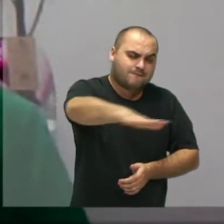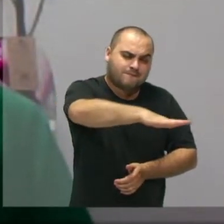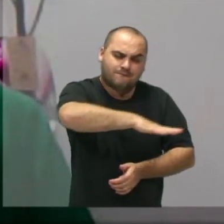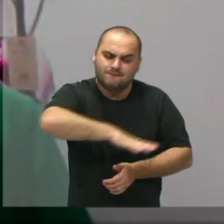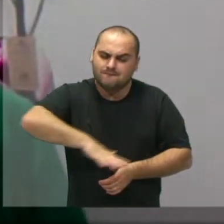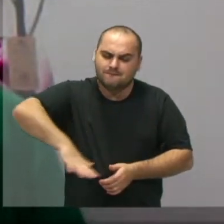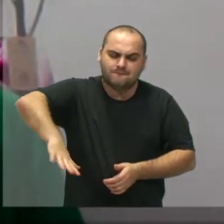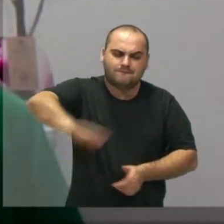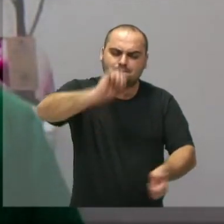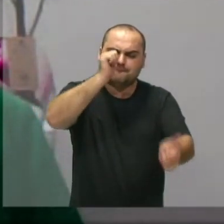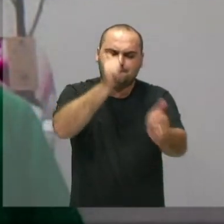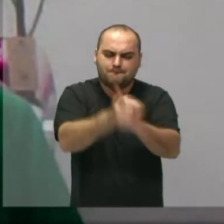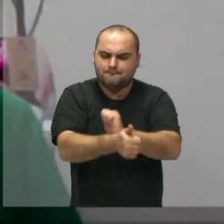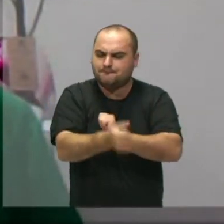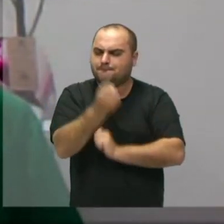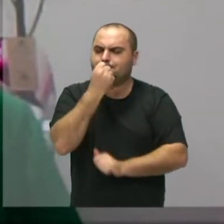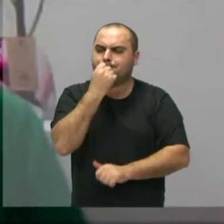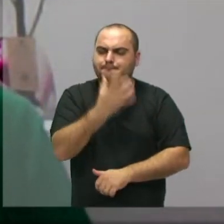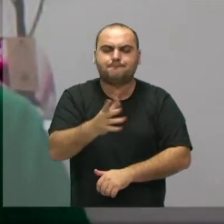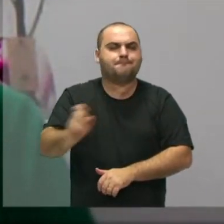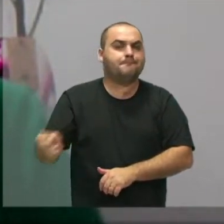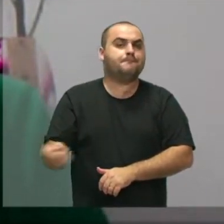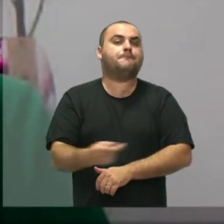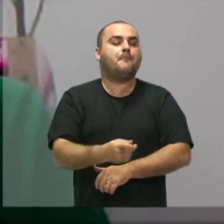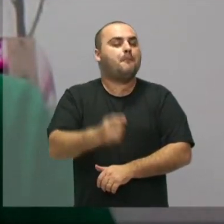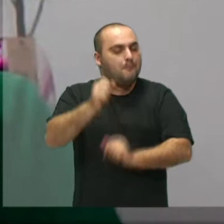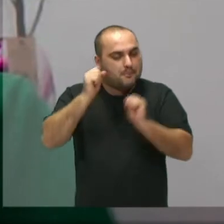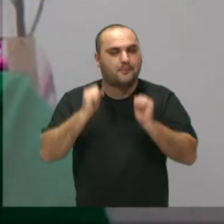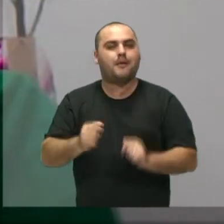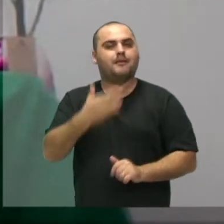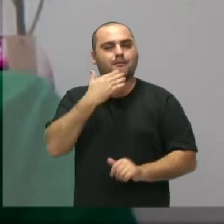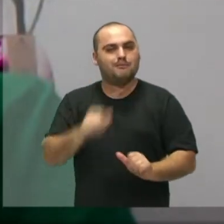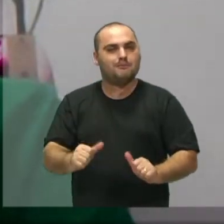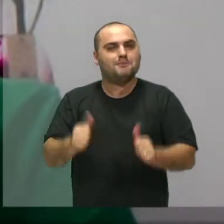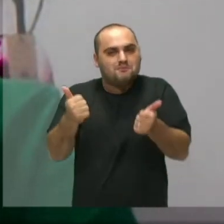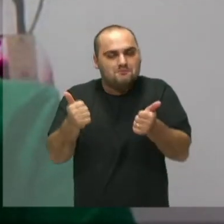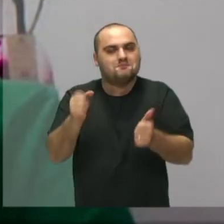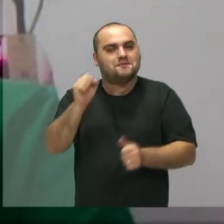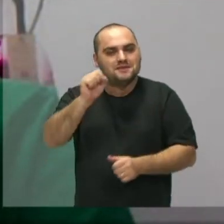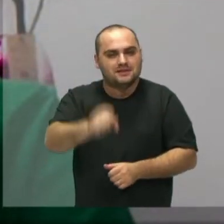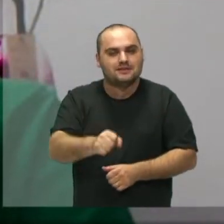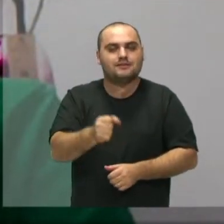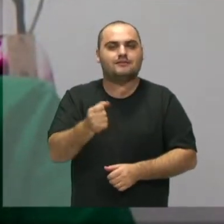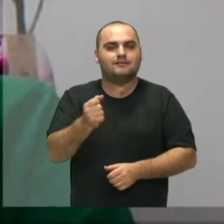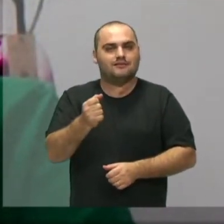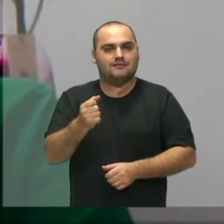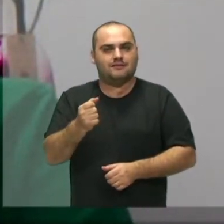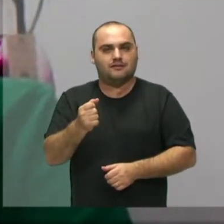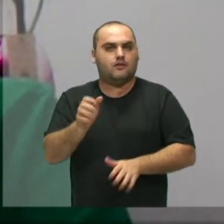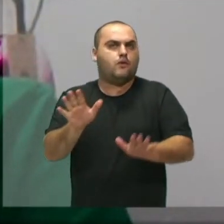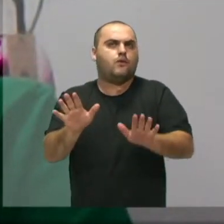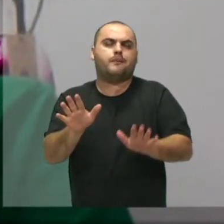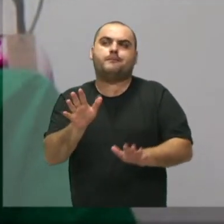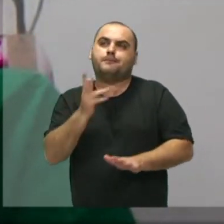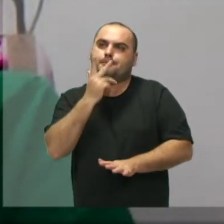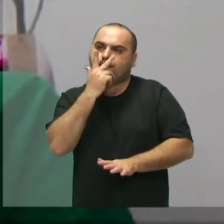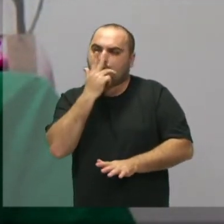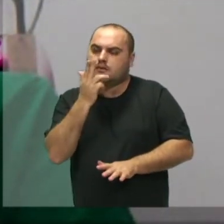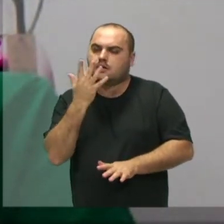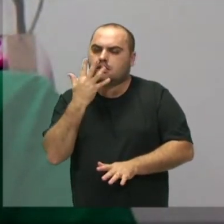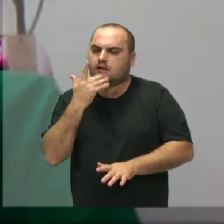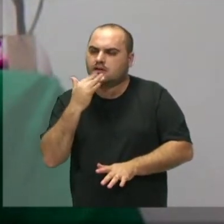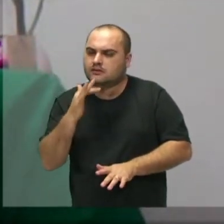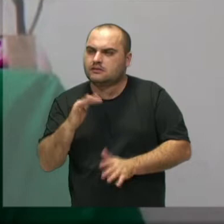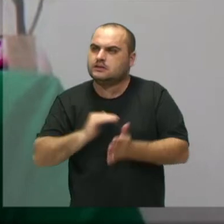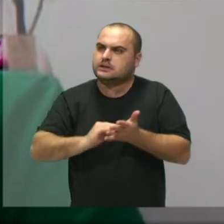grande, né? E a gente pode ainda fazer melhor. Para as crianças, assim, hoje eu acho que a secretaria atende ali em torno